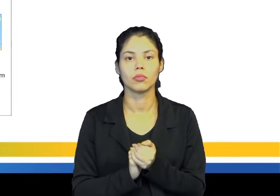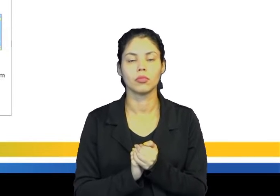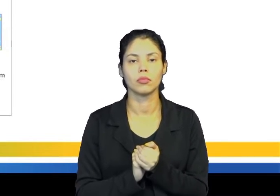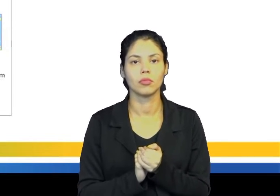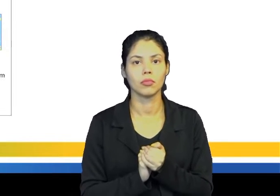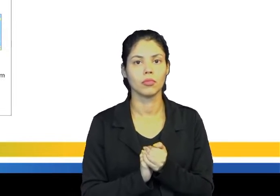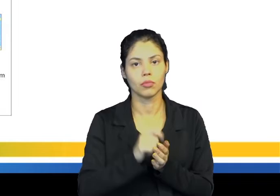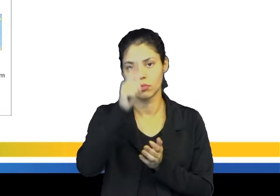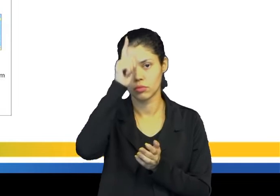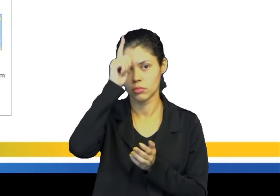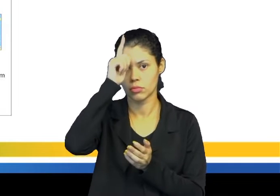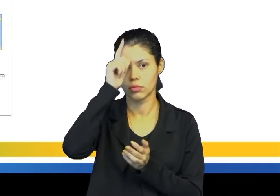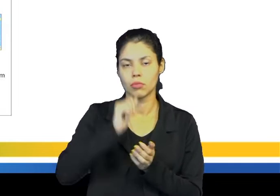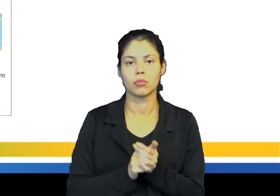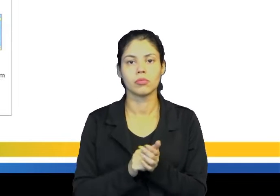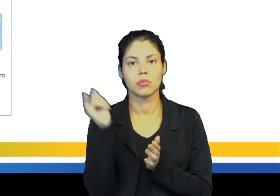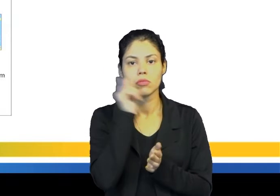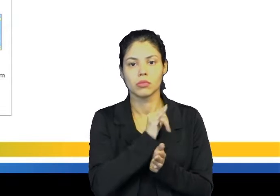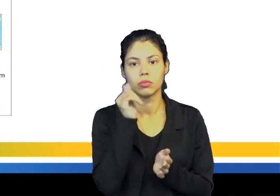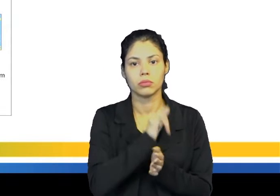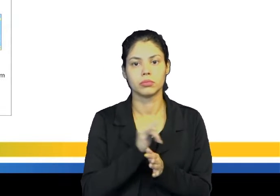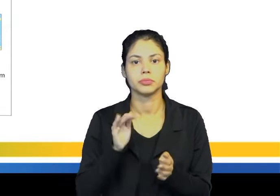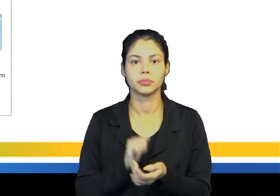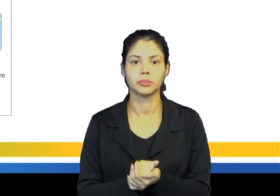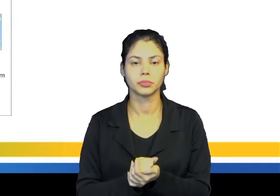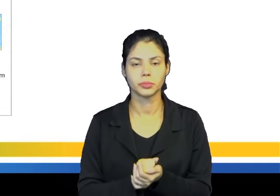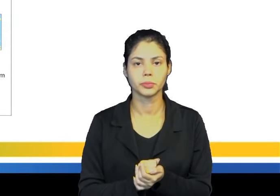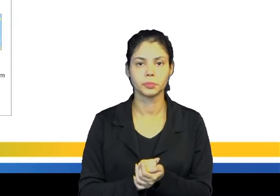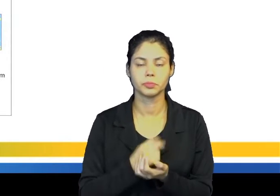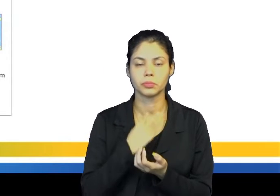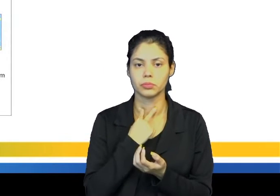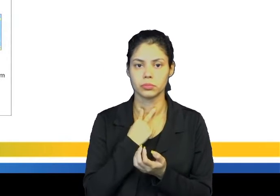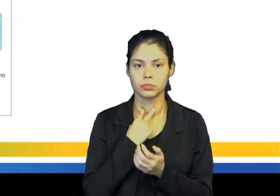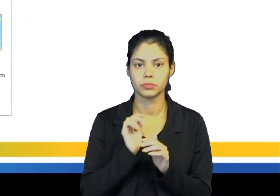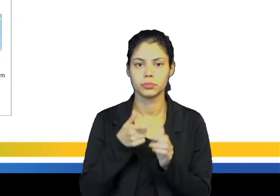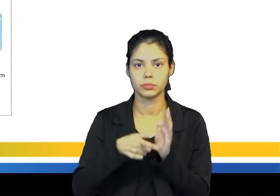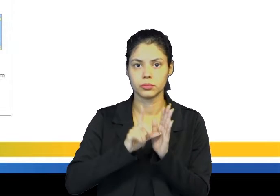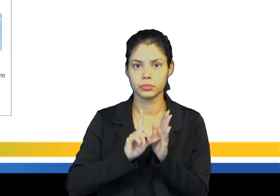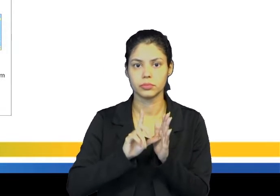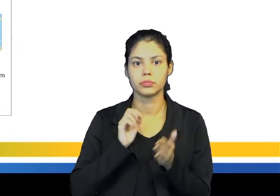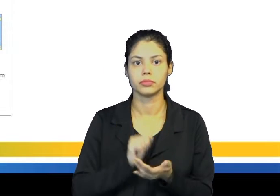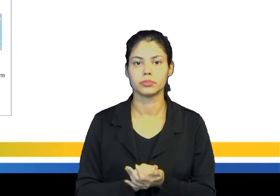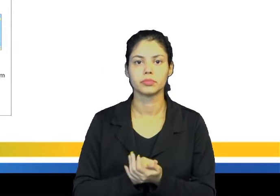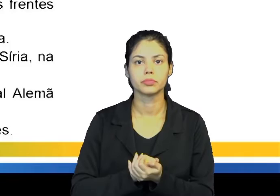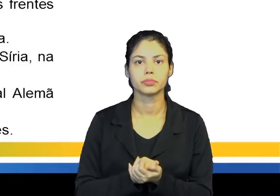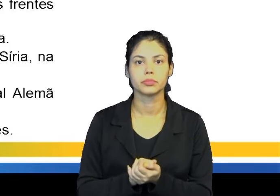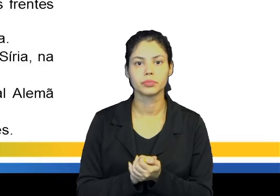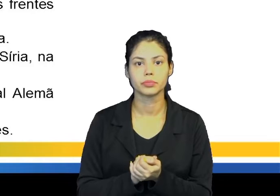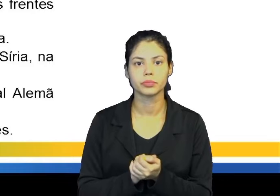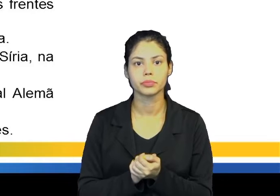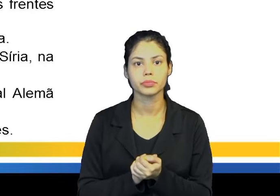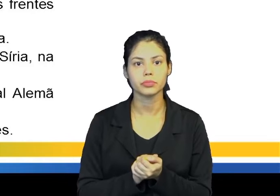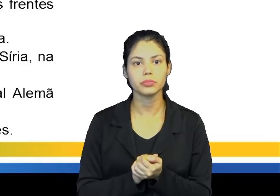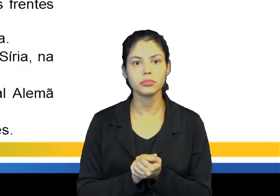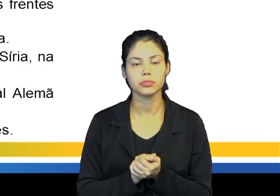o Império Alemão, né, a Itália, e a ocupação antes da guerra.